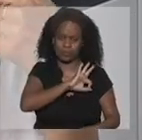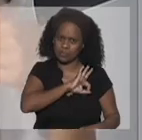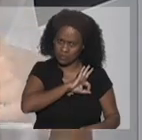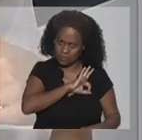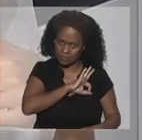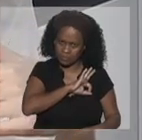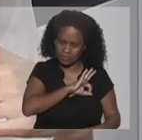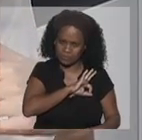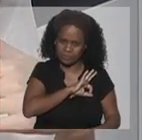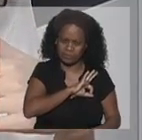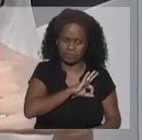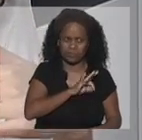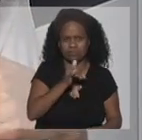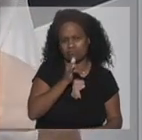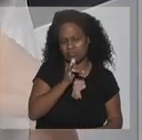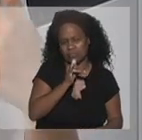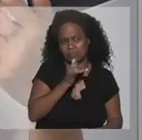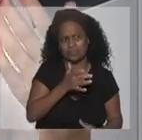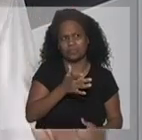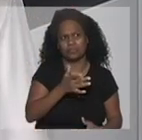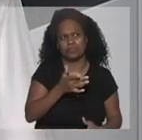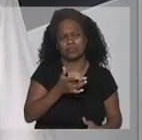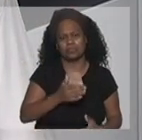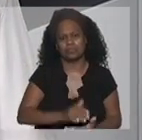das guardas universitárias, por exemplo,